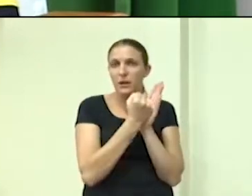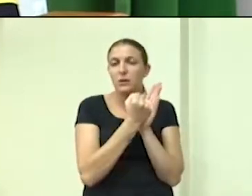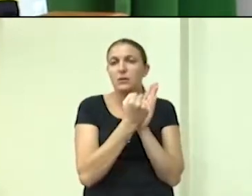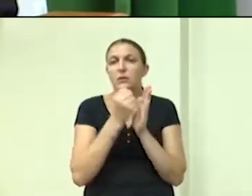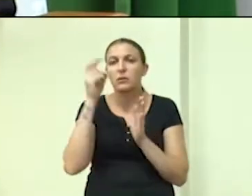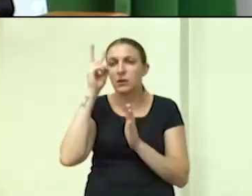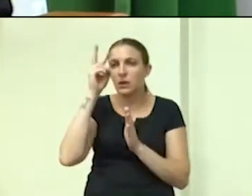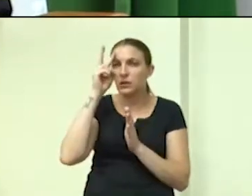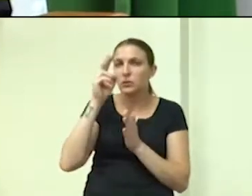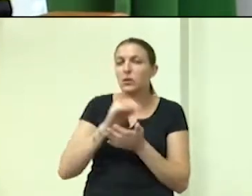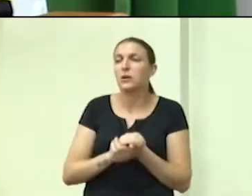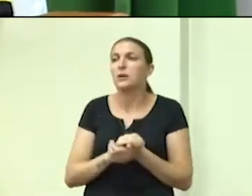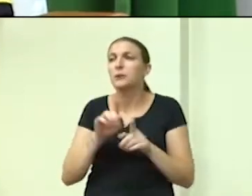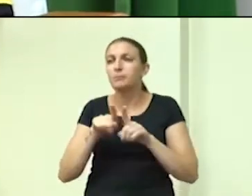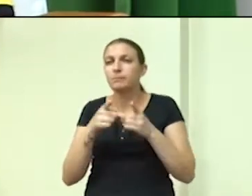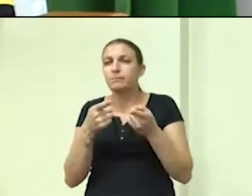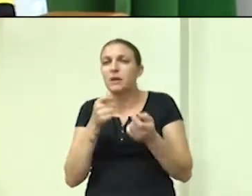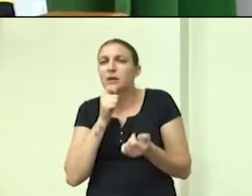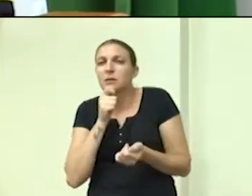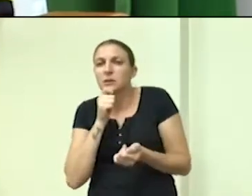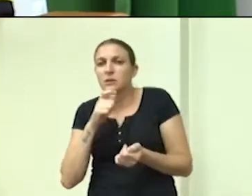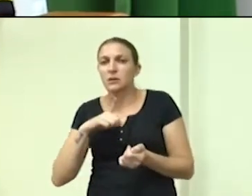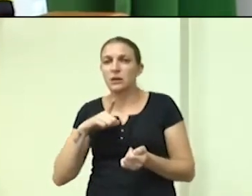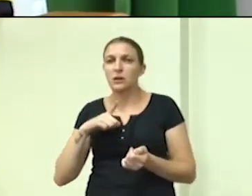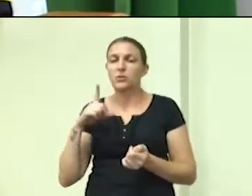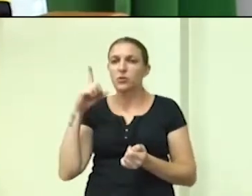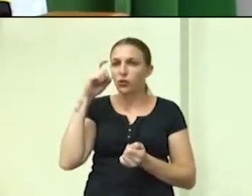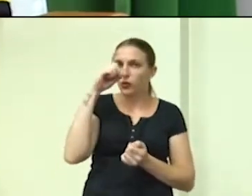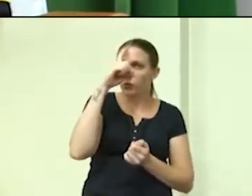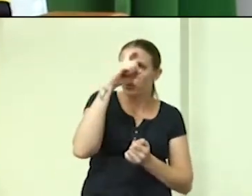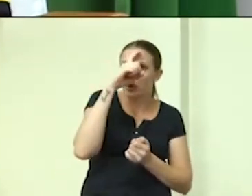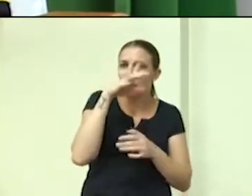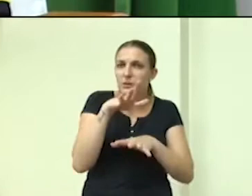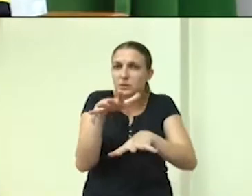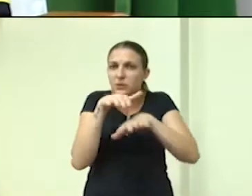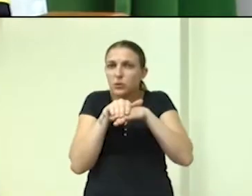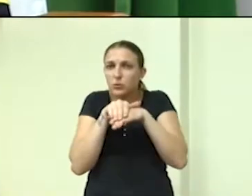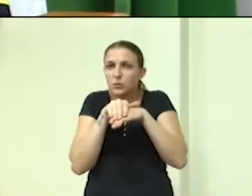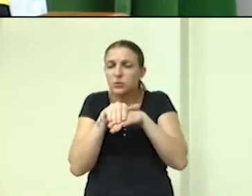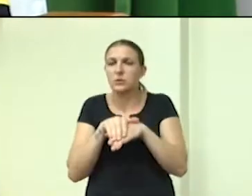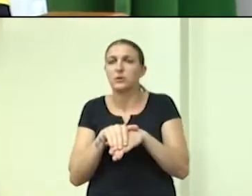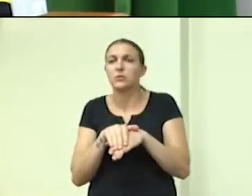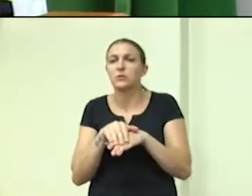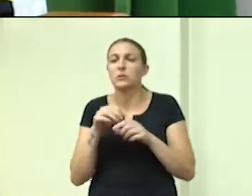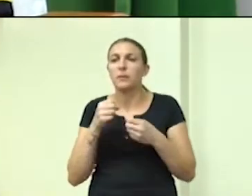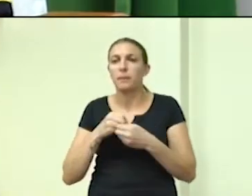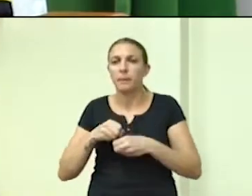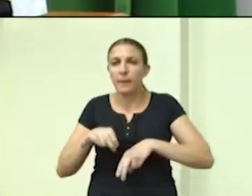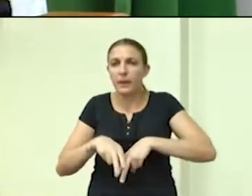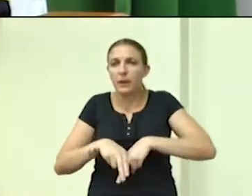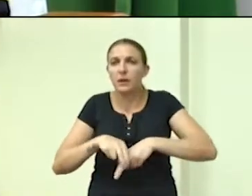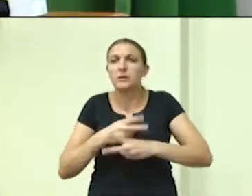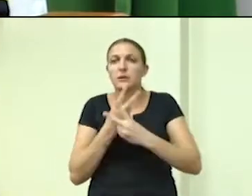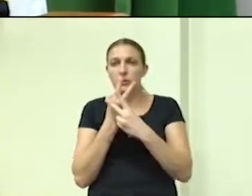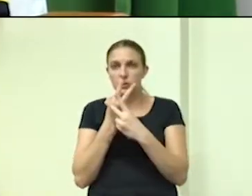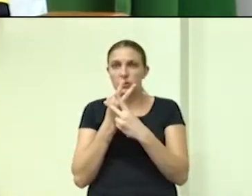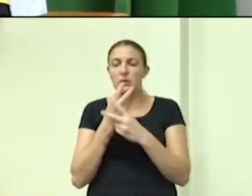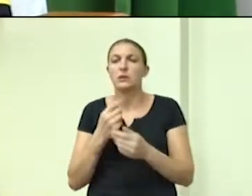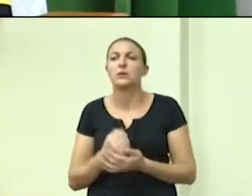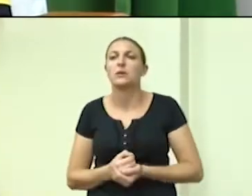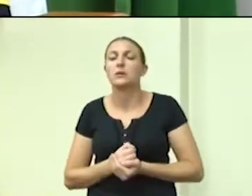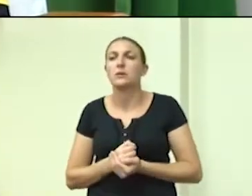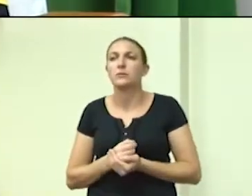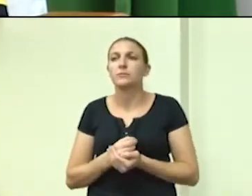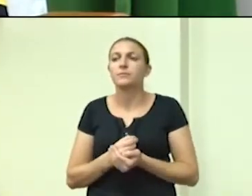inclusão, tanto na questão da cidadania, quanto na autoestima e no orgulho próprio dessa etnia, que constantemente tem sua